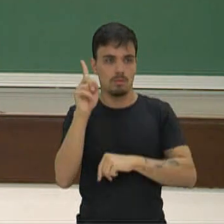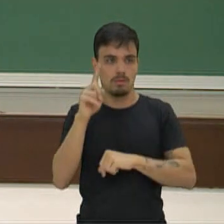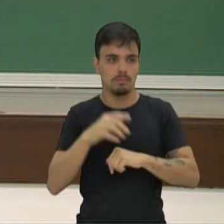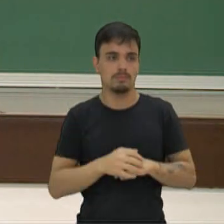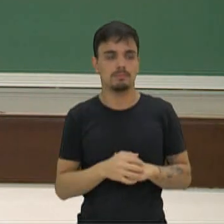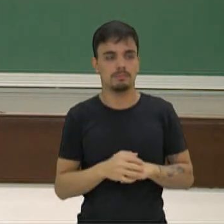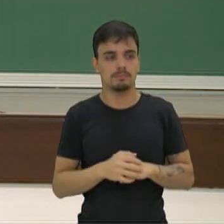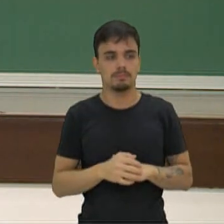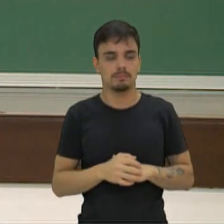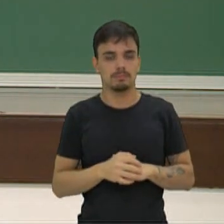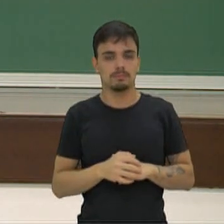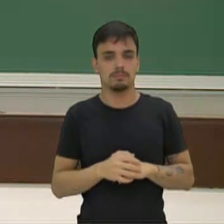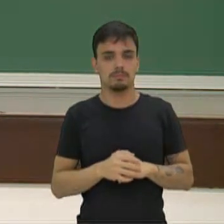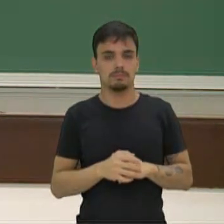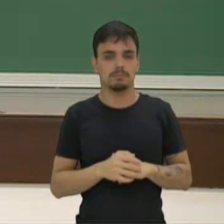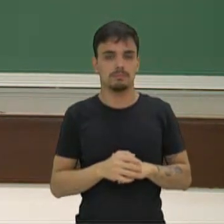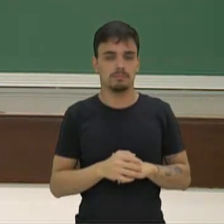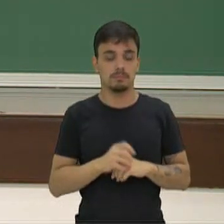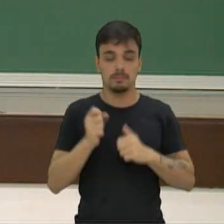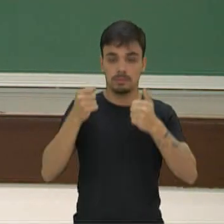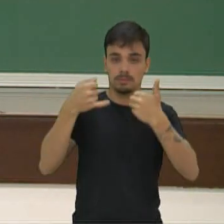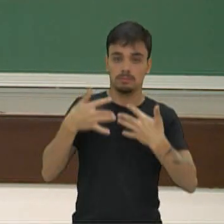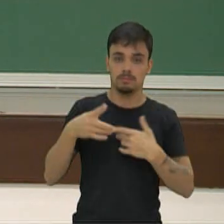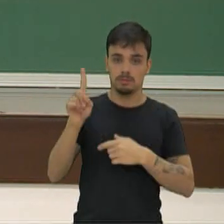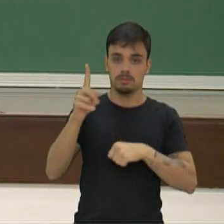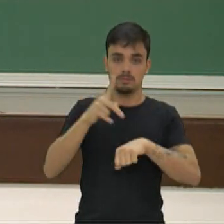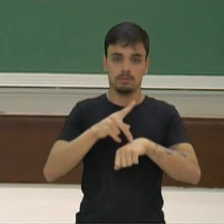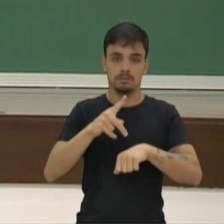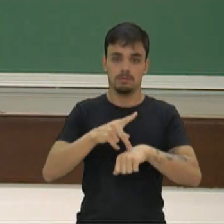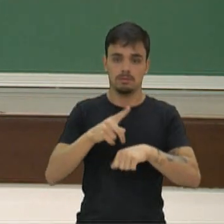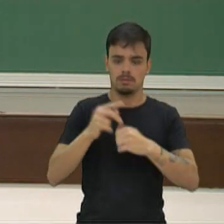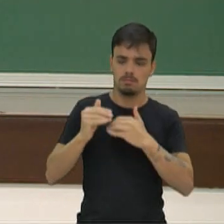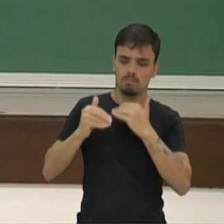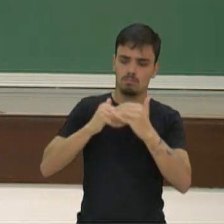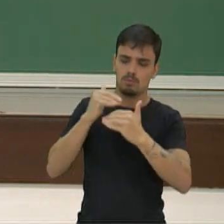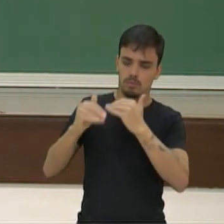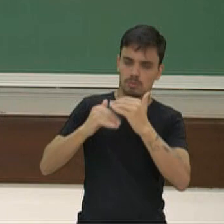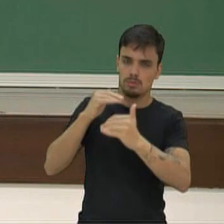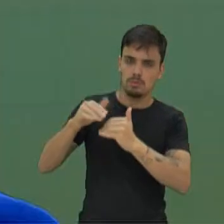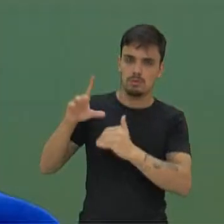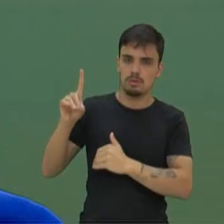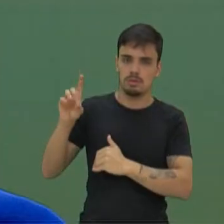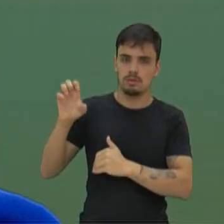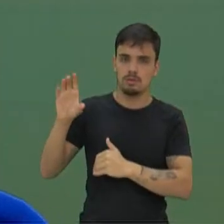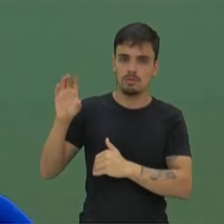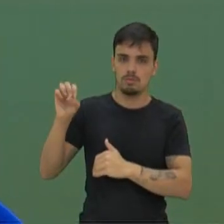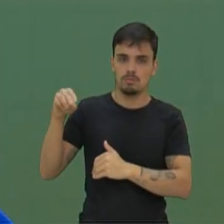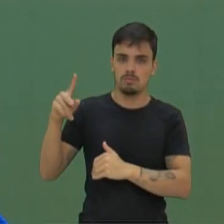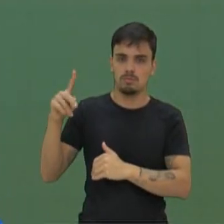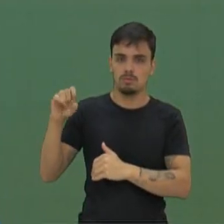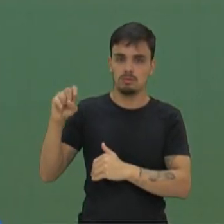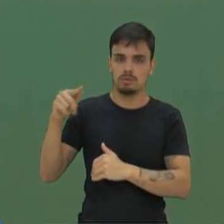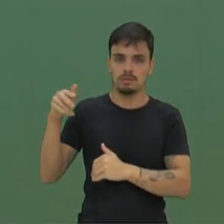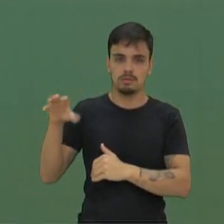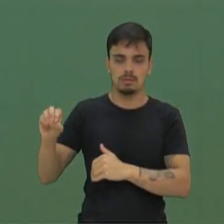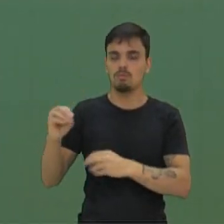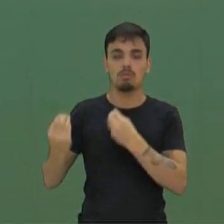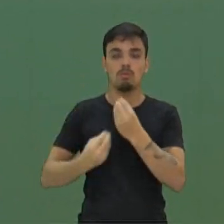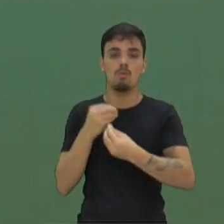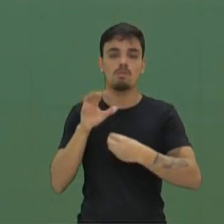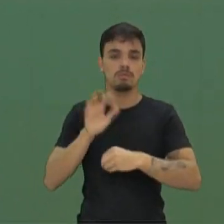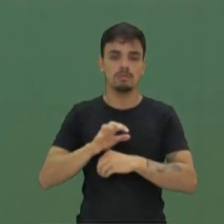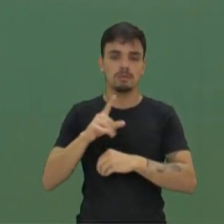ali, né? Mas se você falou que ela passa por um processo de decomposição. Como assim decomposição?